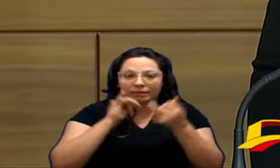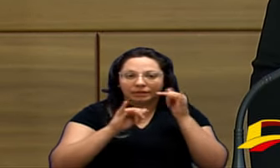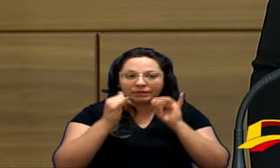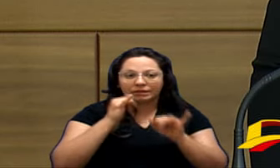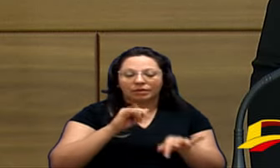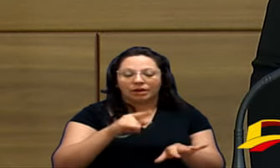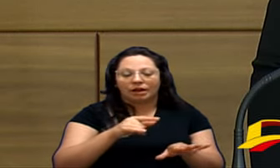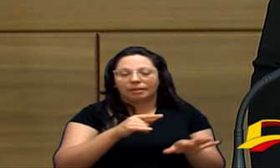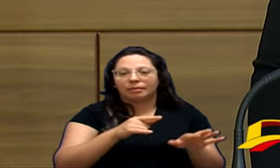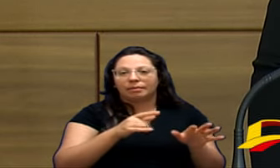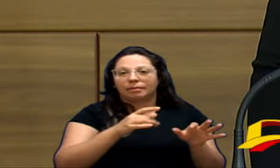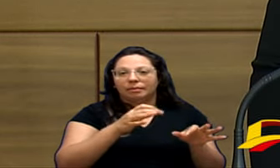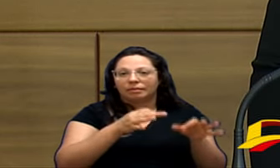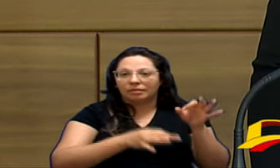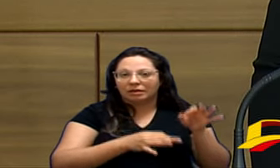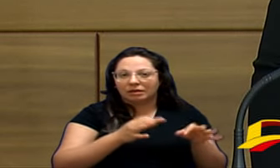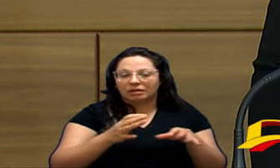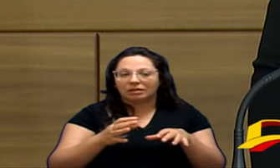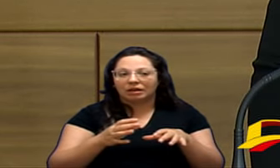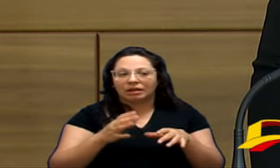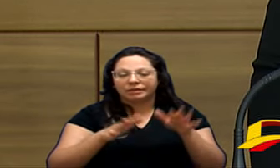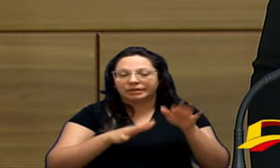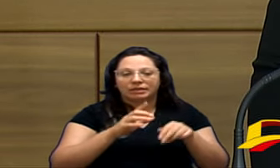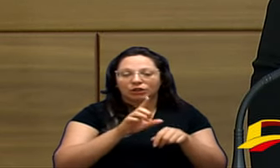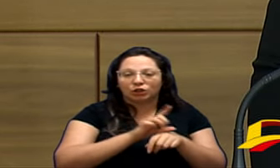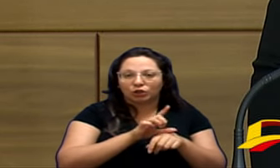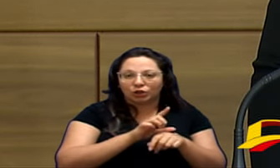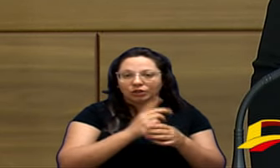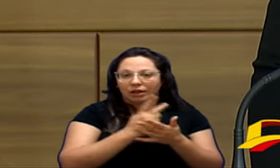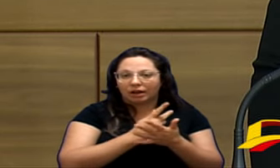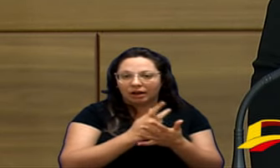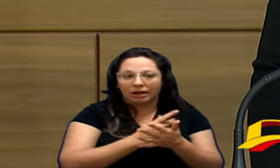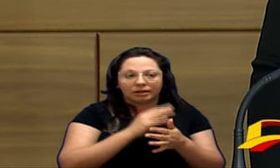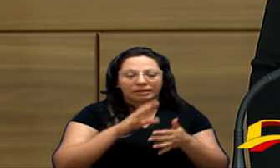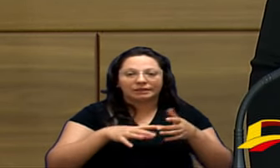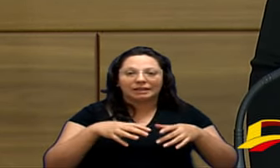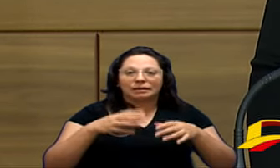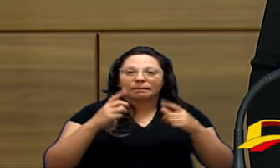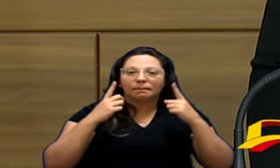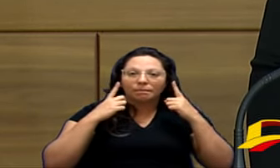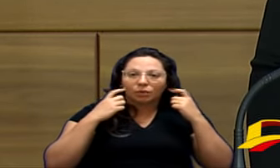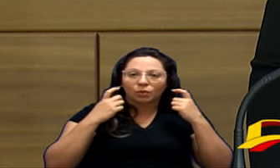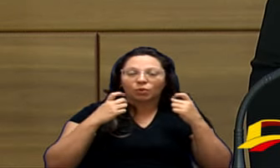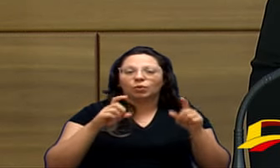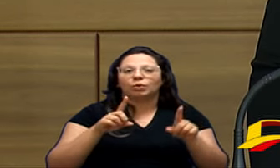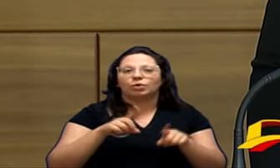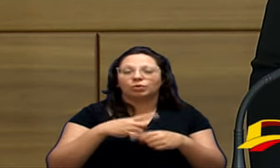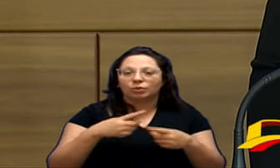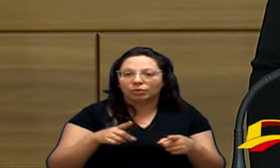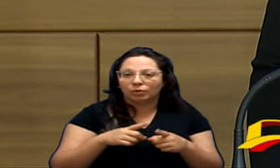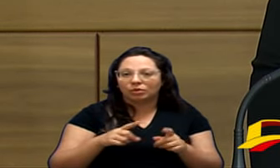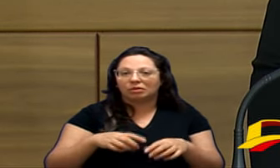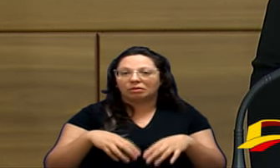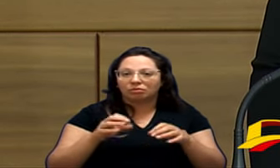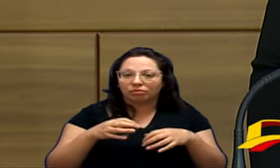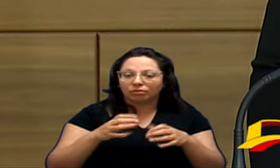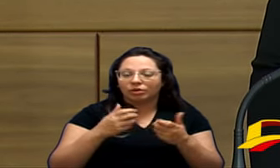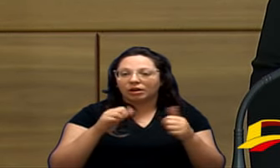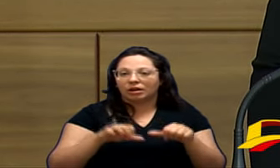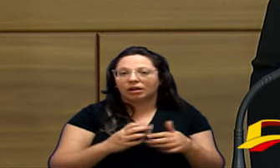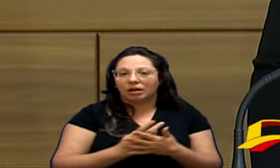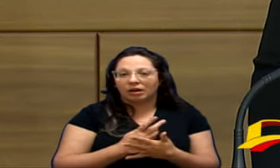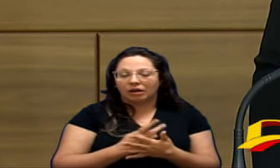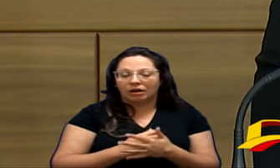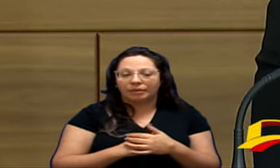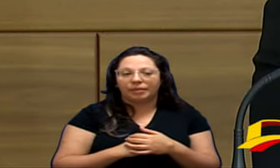administrativas pancadão comércios regulares pela cidade e a questão das bases as bases